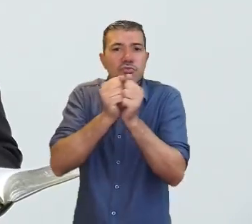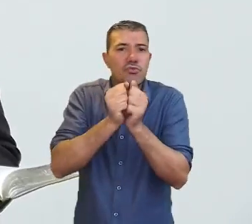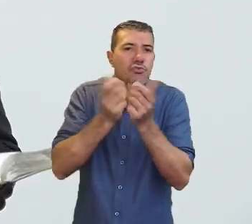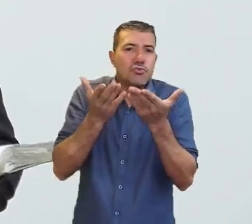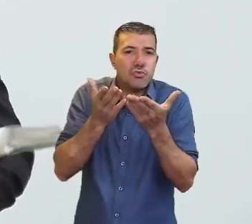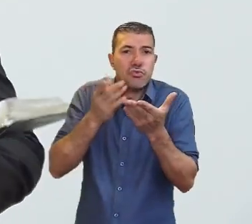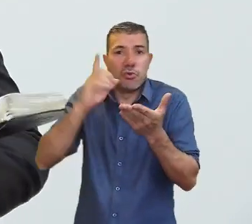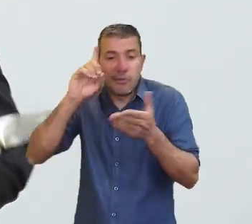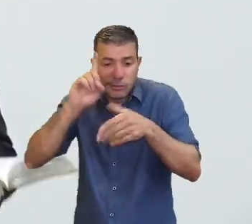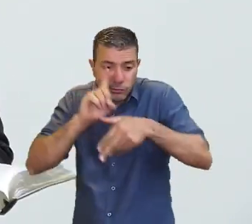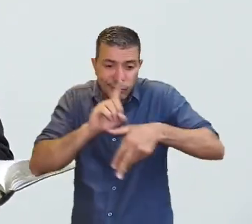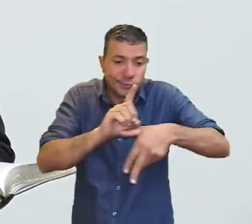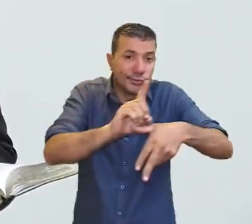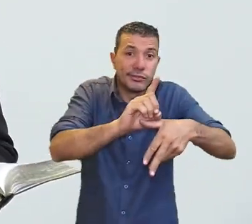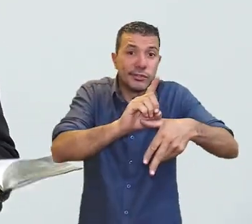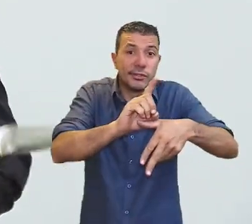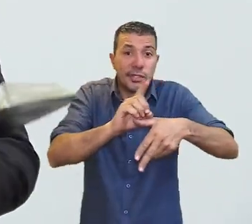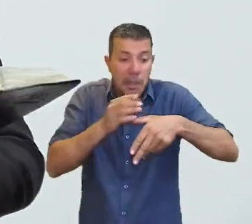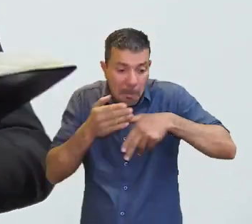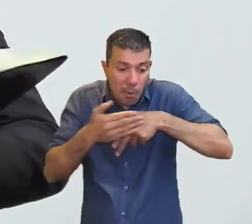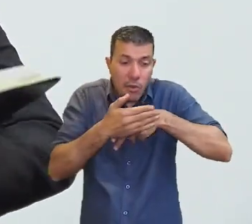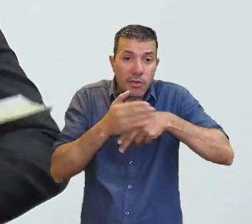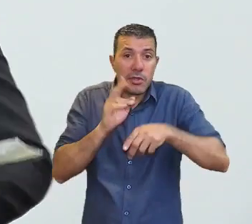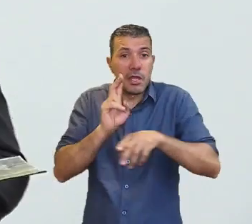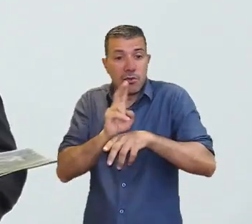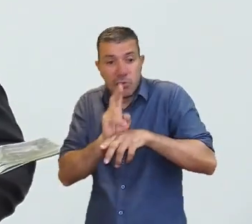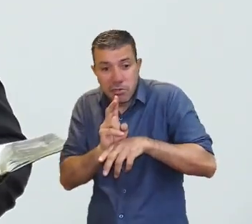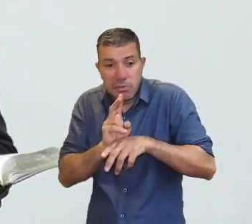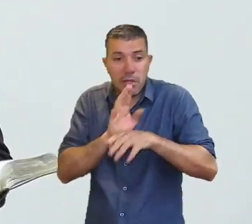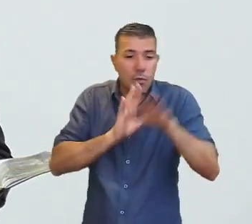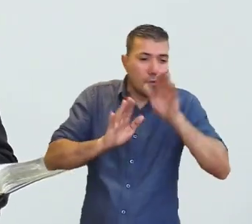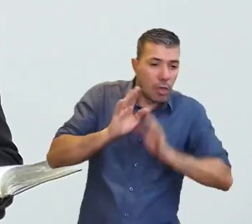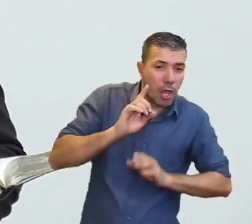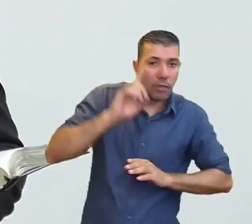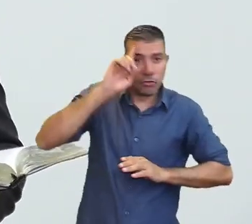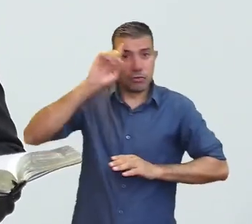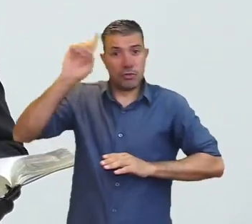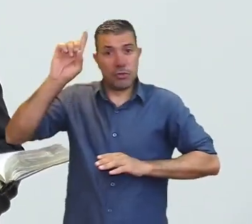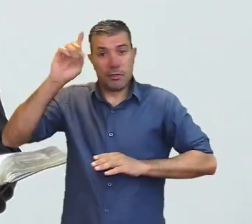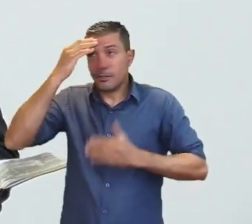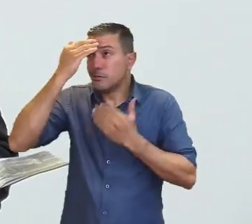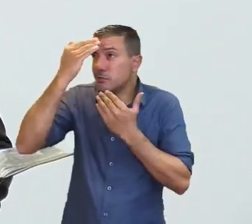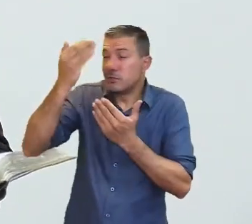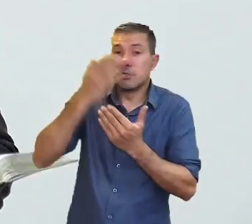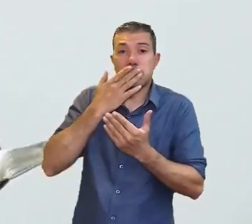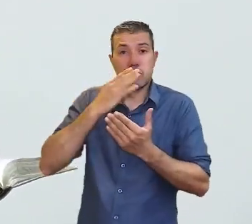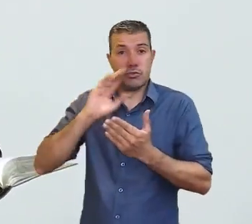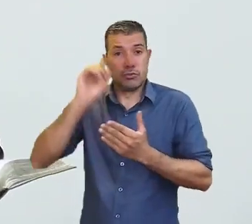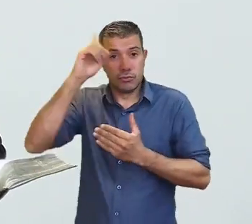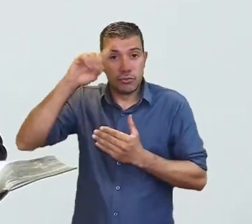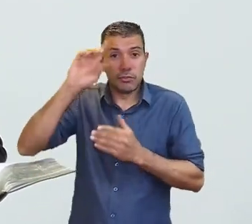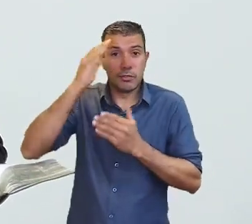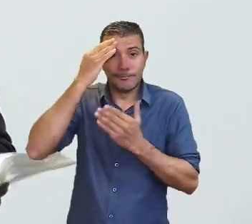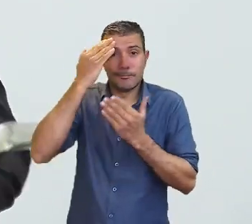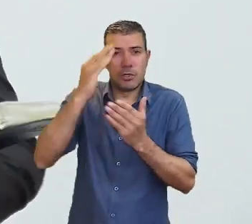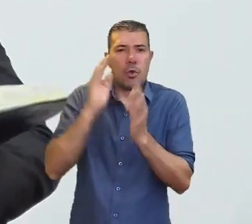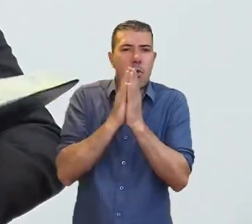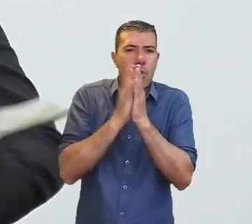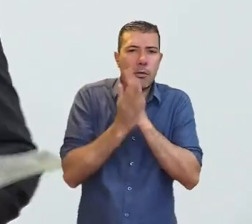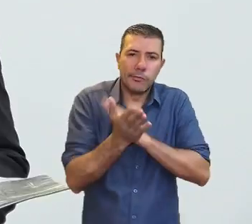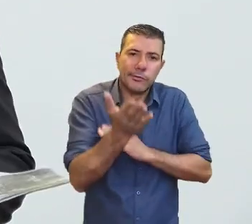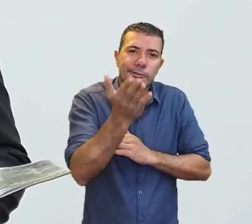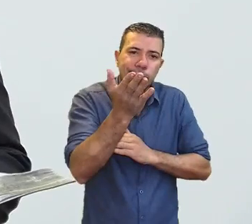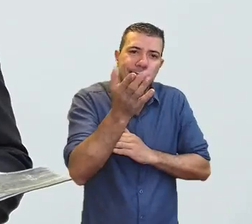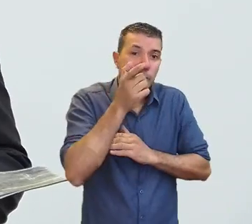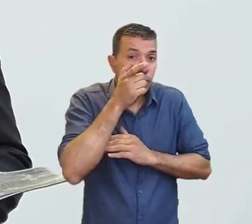futuro, medo daquilo que virá. Coloque aí o seu pedido, o seu agradecimento, e nós estaremos desde já orando por você